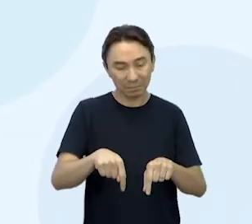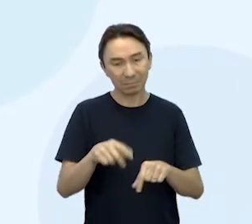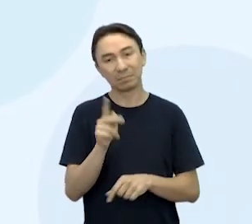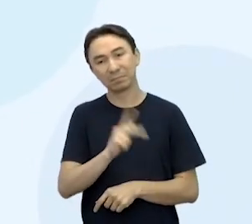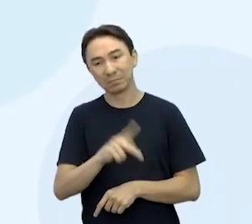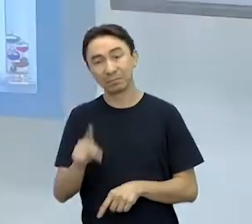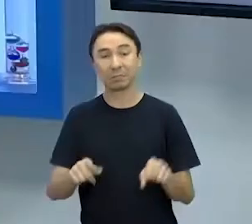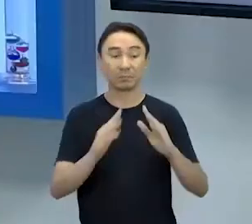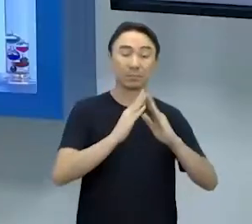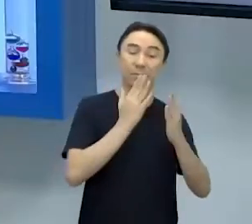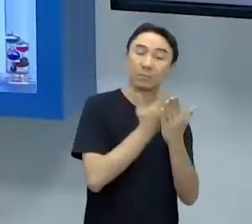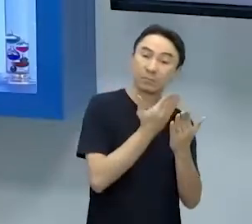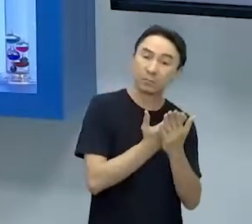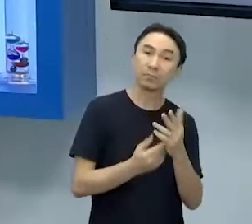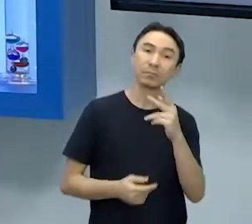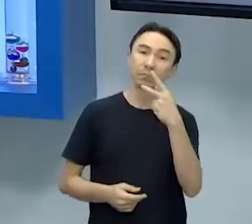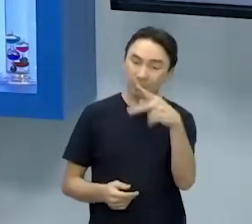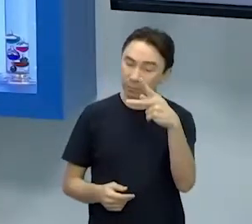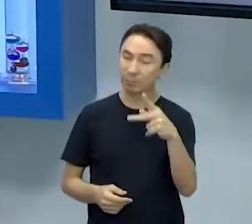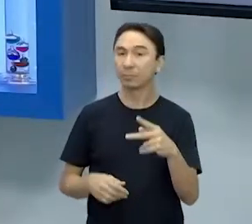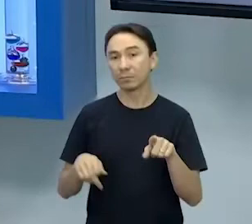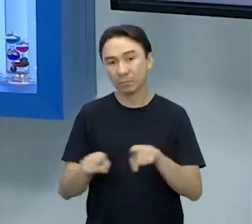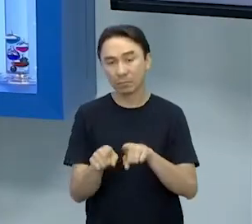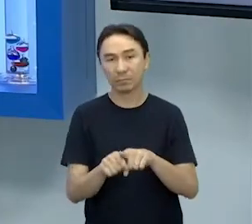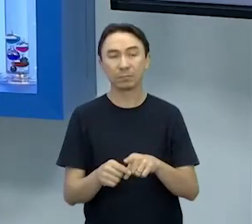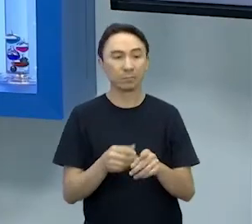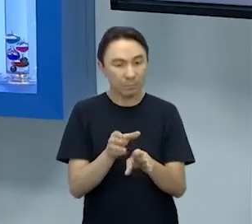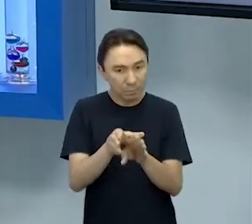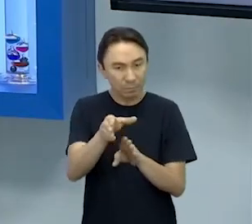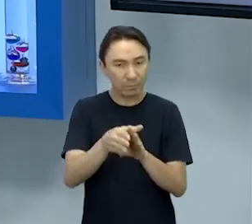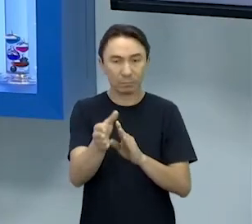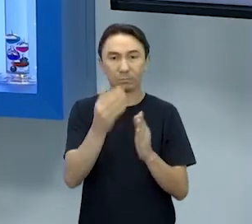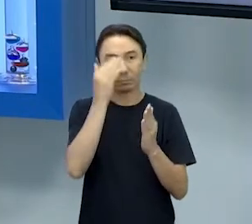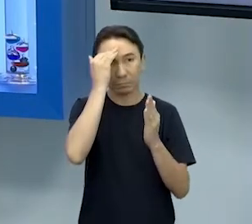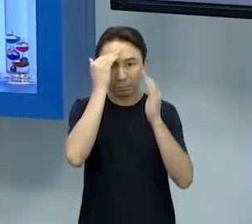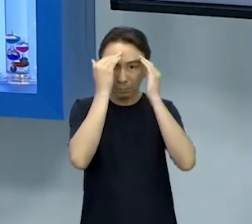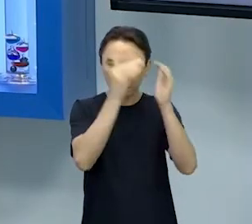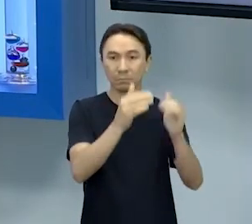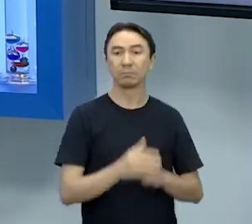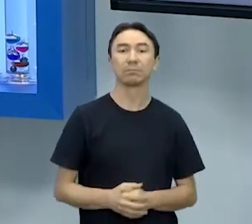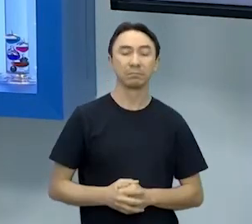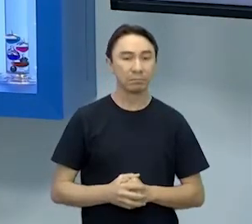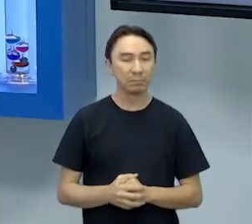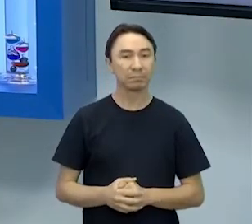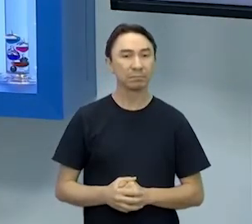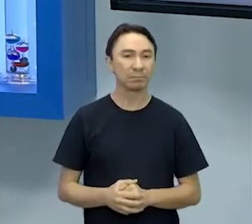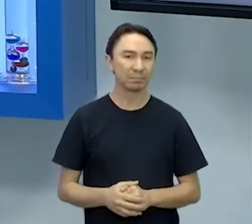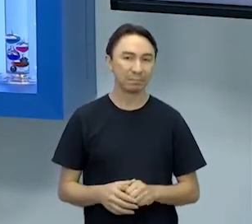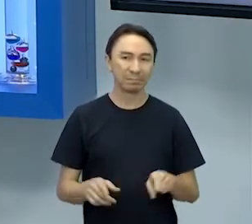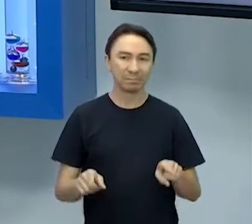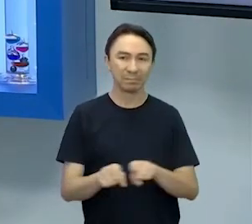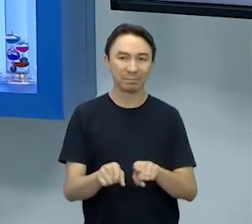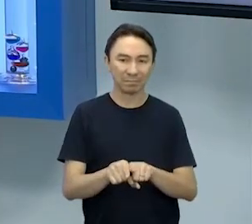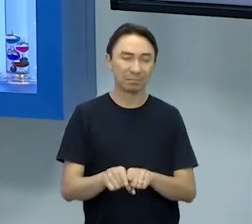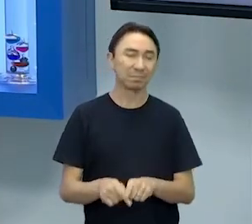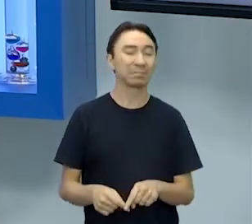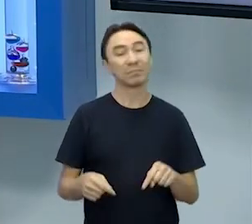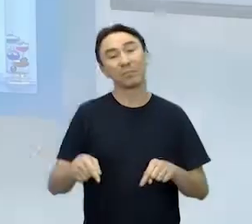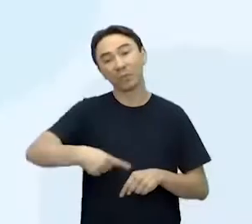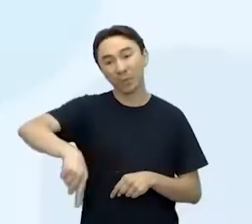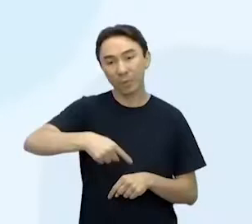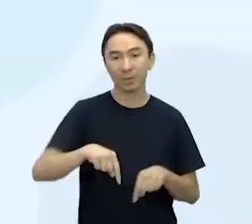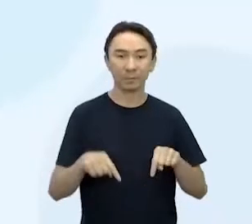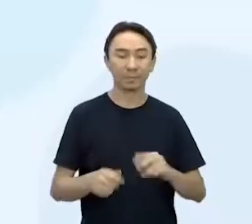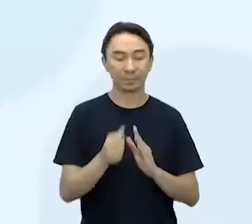avaliar a nossa aula, é muito importante aí para a gente ter um feedback do nosso trabalho, tá bom? Então, vamos começar aí,